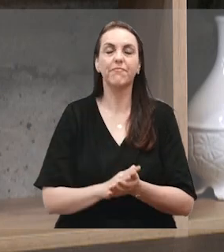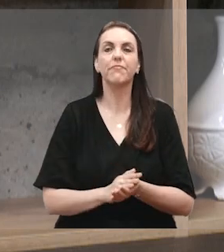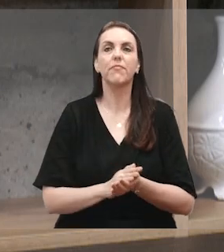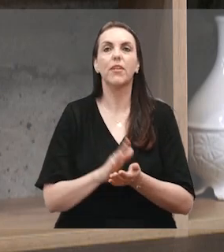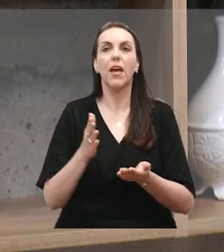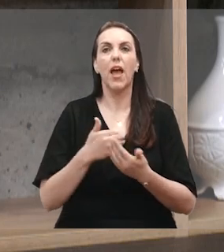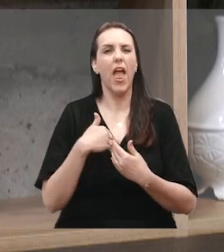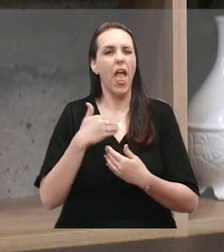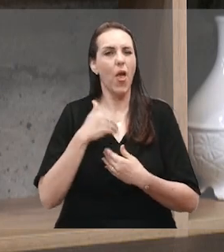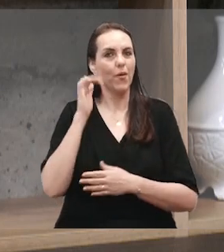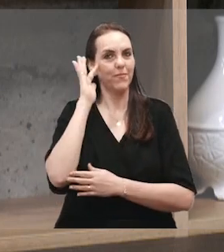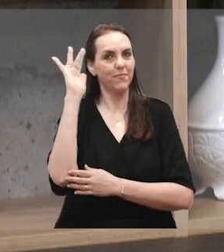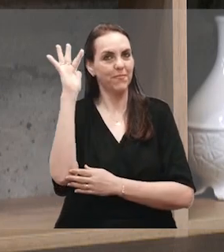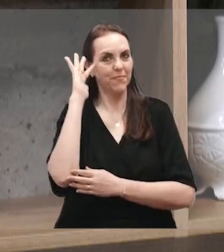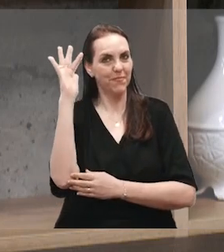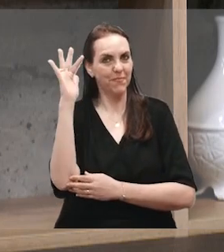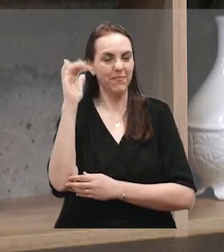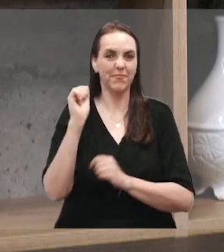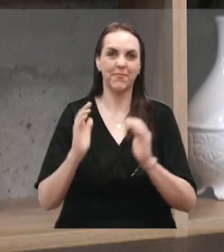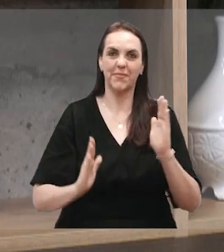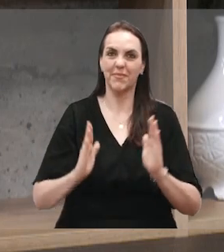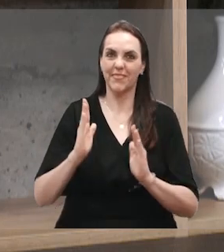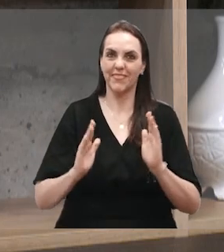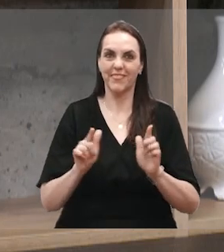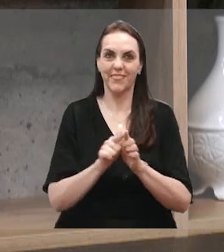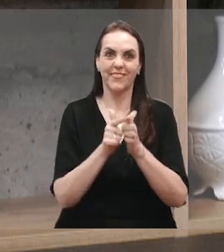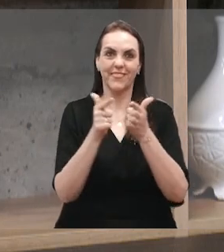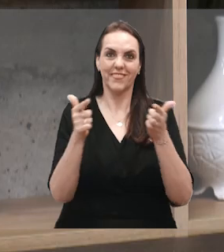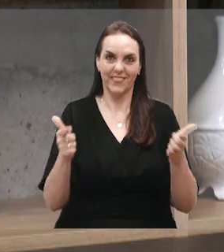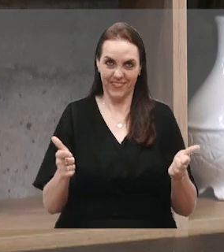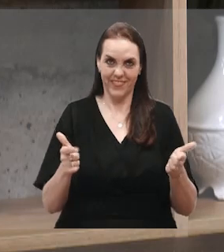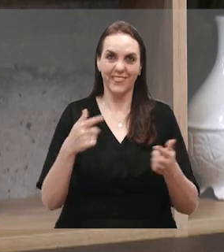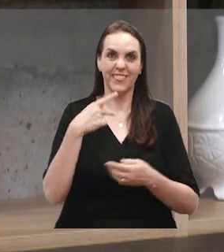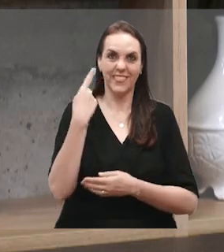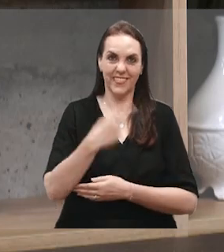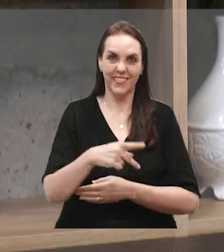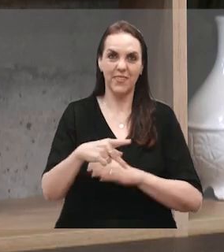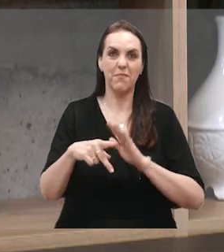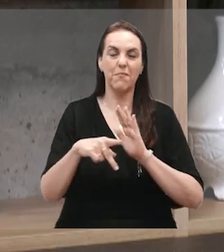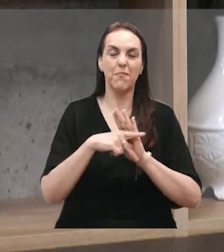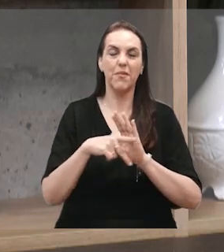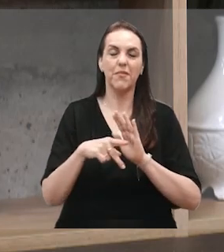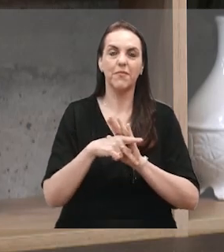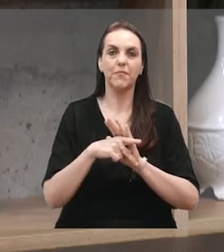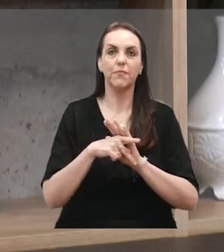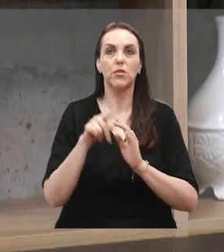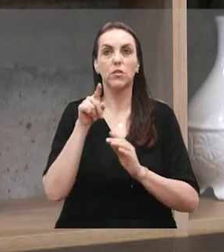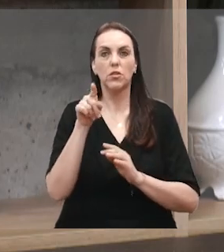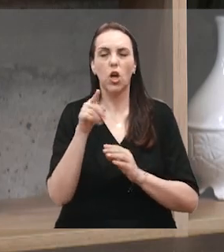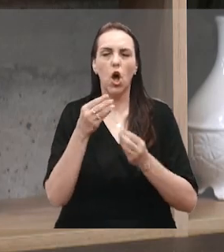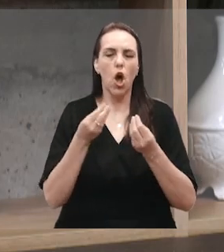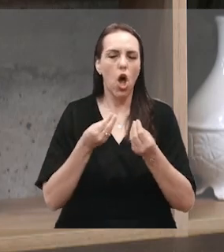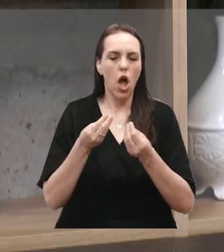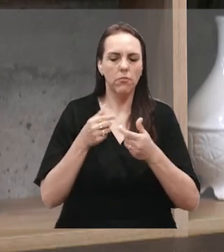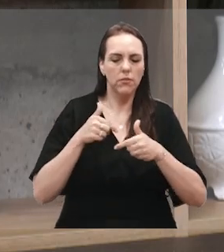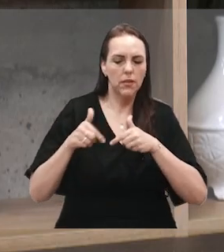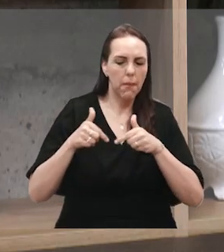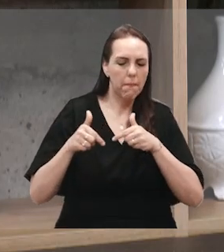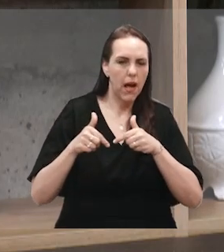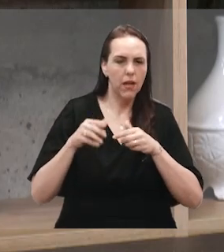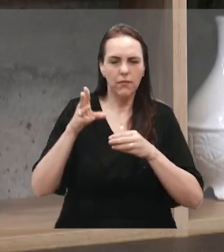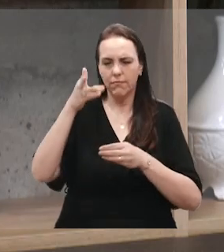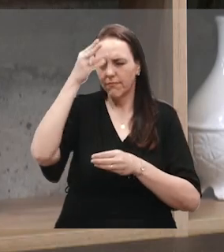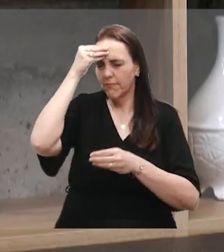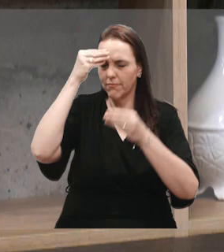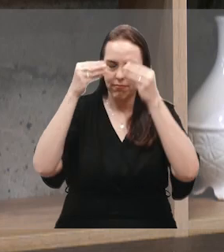meu imaginário aqui, nesse período como jornalista da casa, um quebra-cabeça assim, de atuações da senhora em alguns momentos como